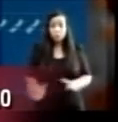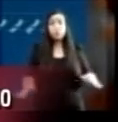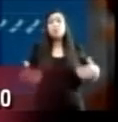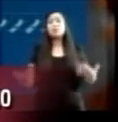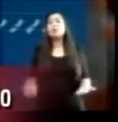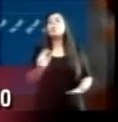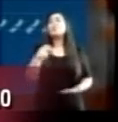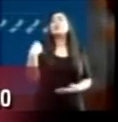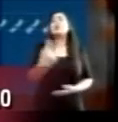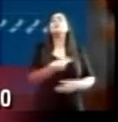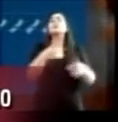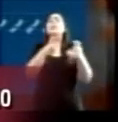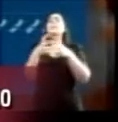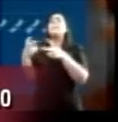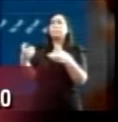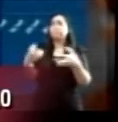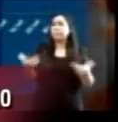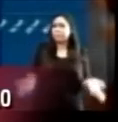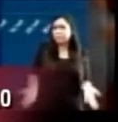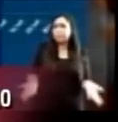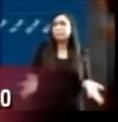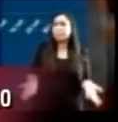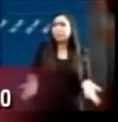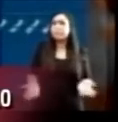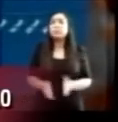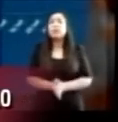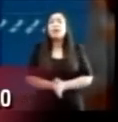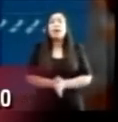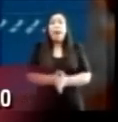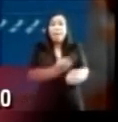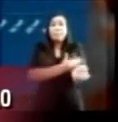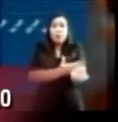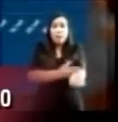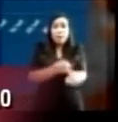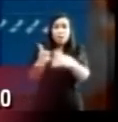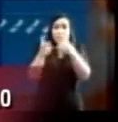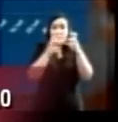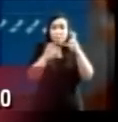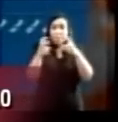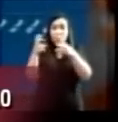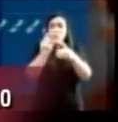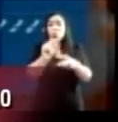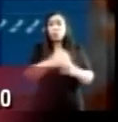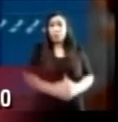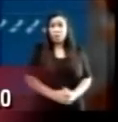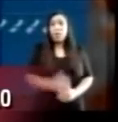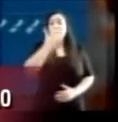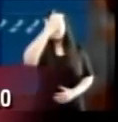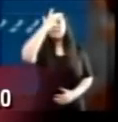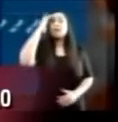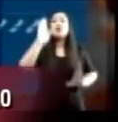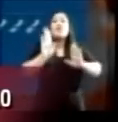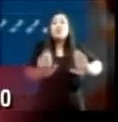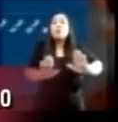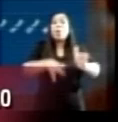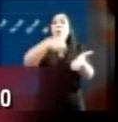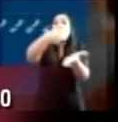o que a gente percebe aqui? Na linha branca, você vai ver o total de